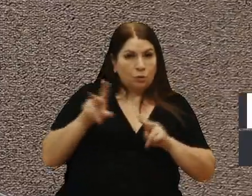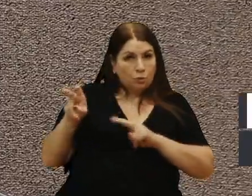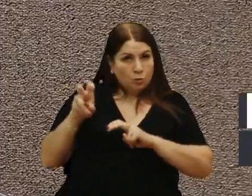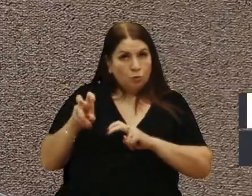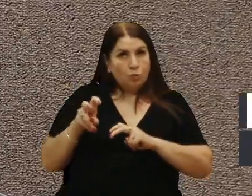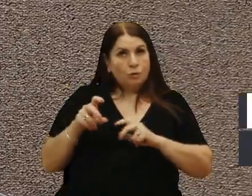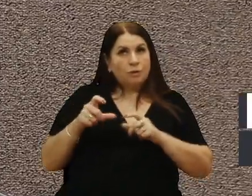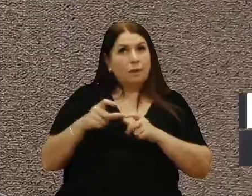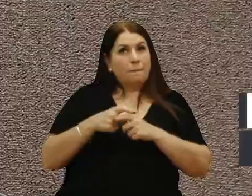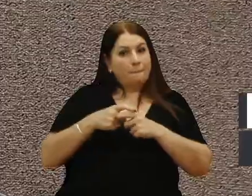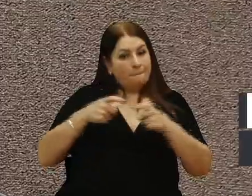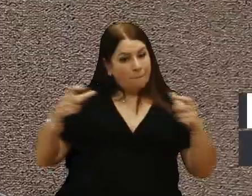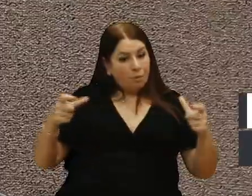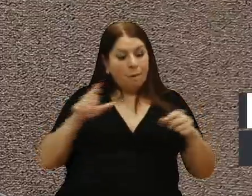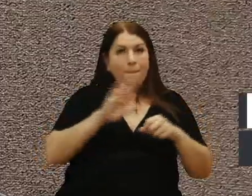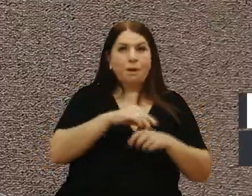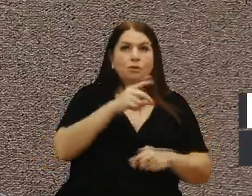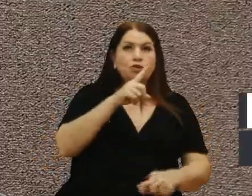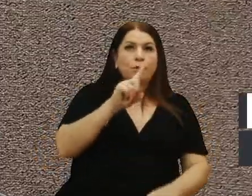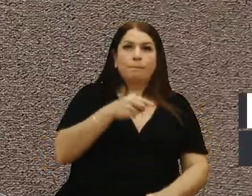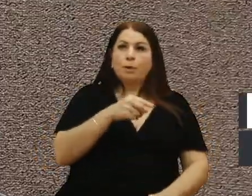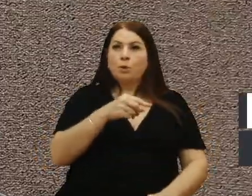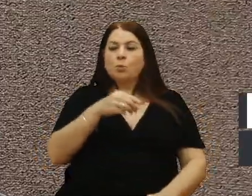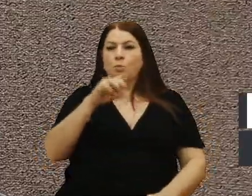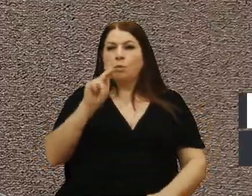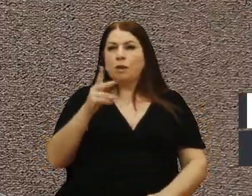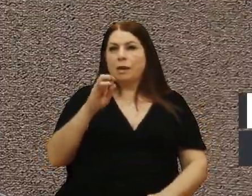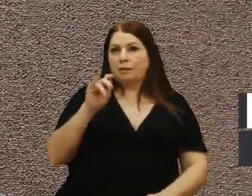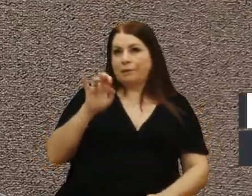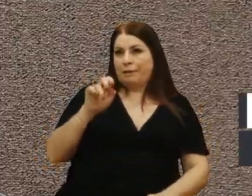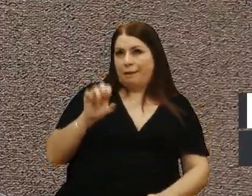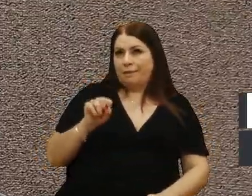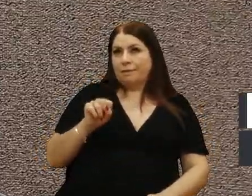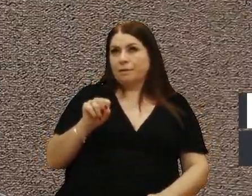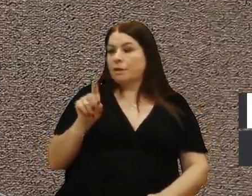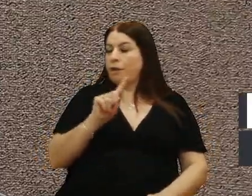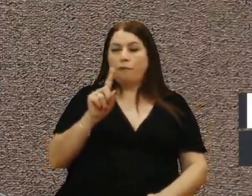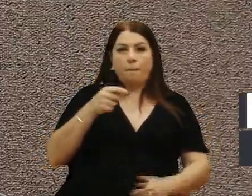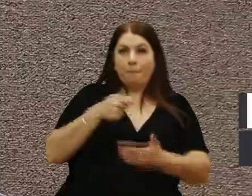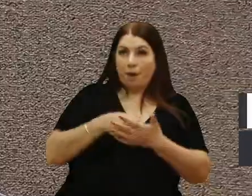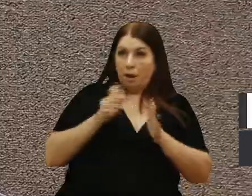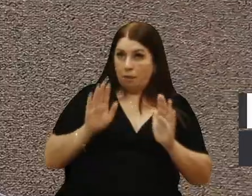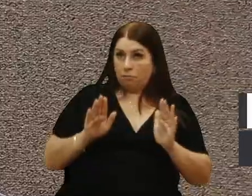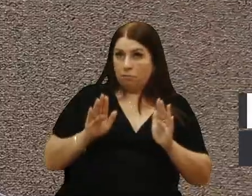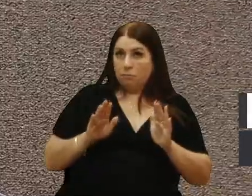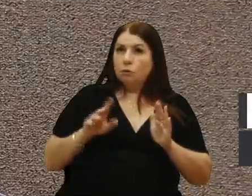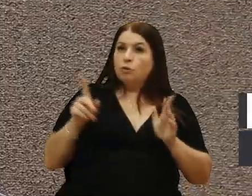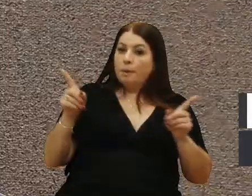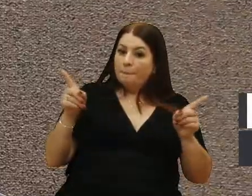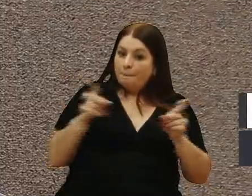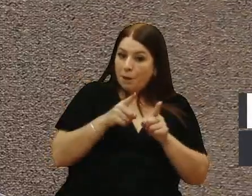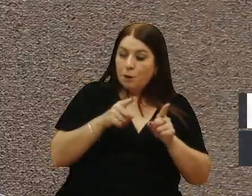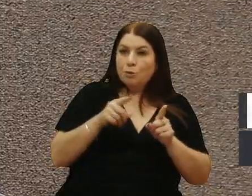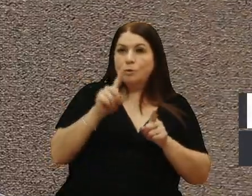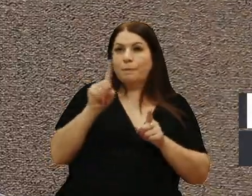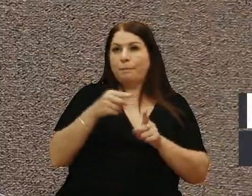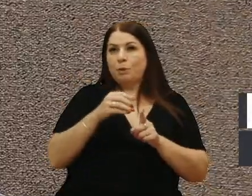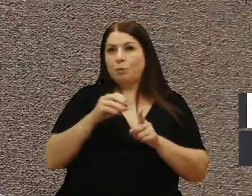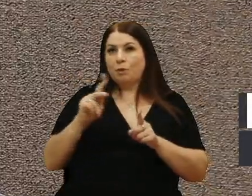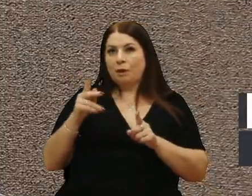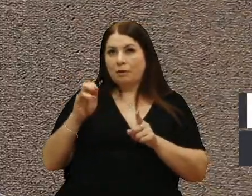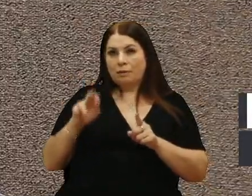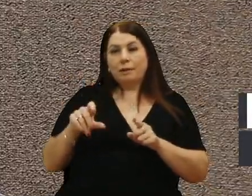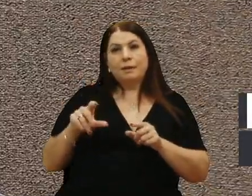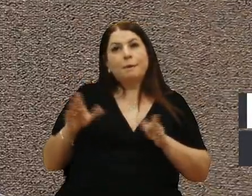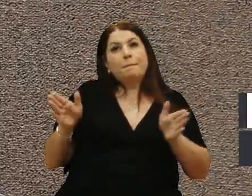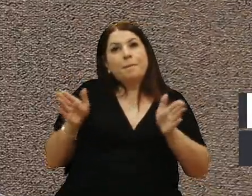de grande porte com mais de 1.000 hectares, ou isso, aquilo, nós não vamos mais pagar. Os que tiver menos de 1.000 hectares, que são